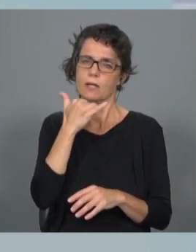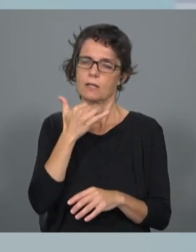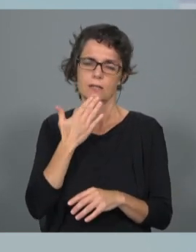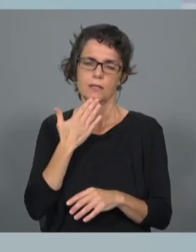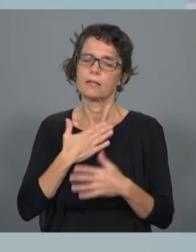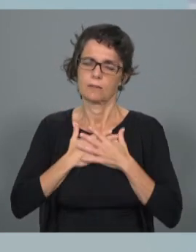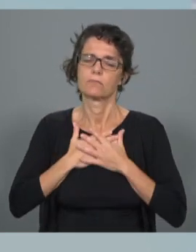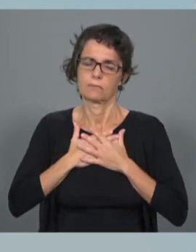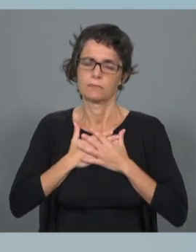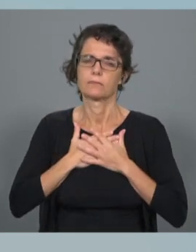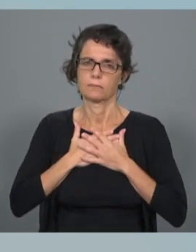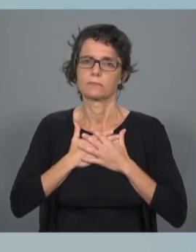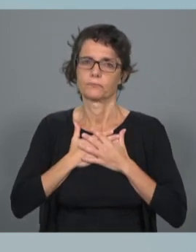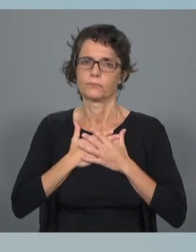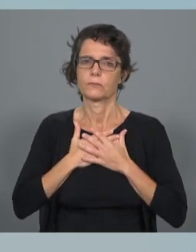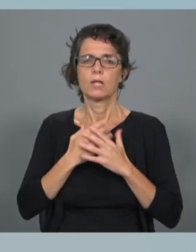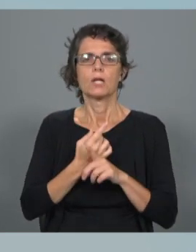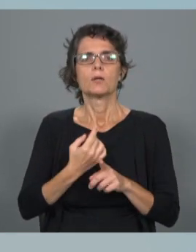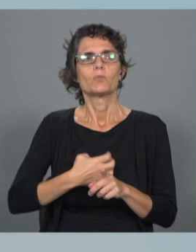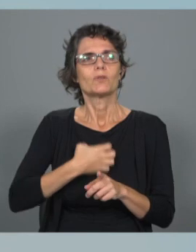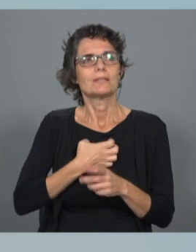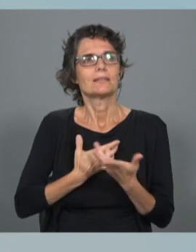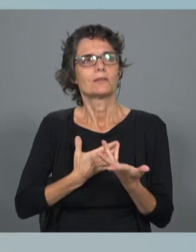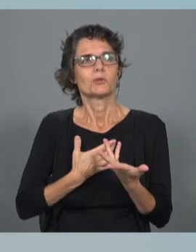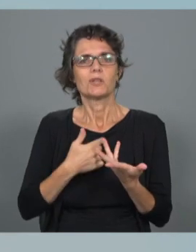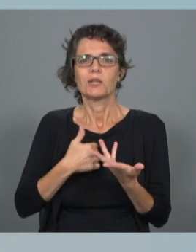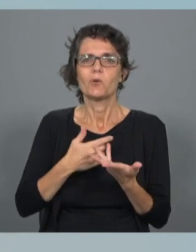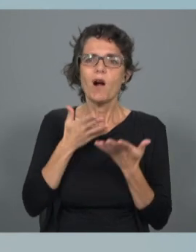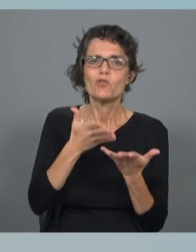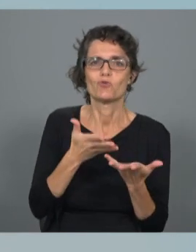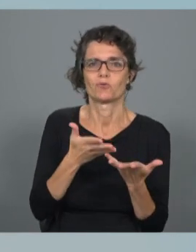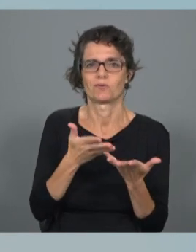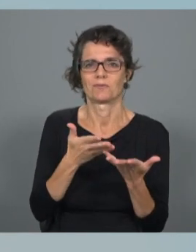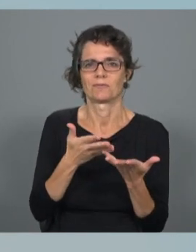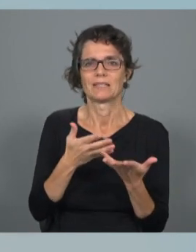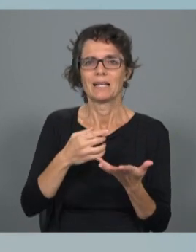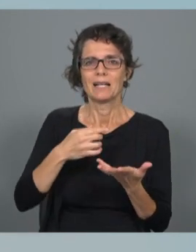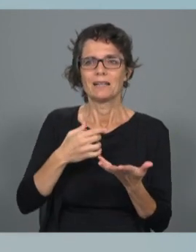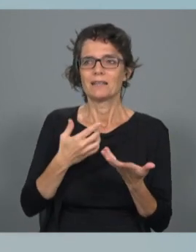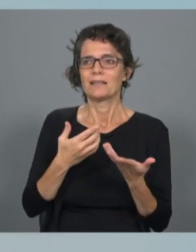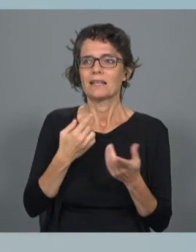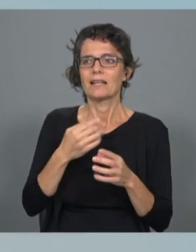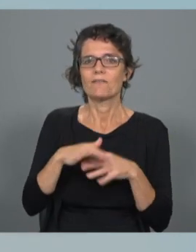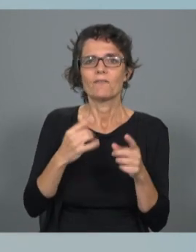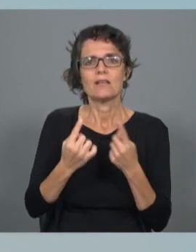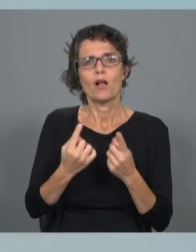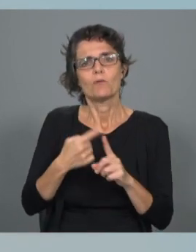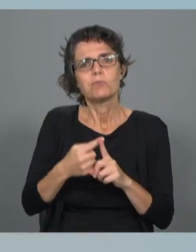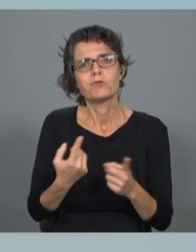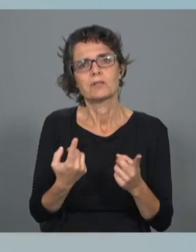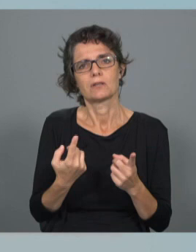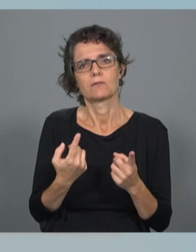porque sinto-me muito útil, não é? E, na verdade, esta experiência tem